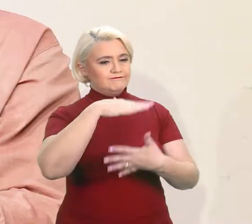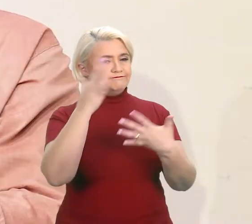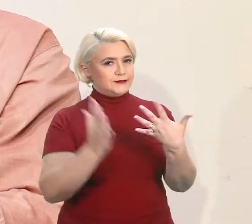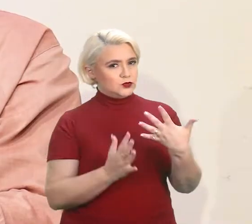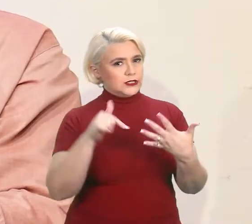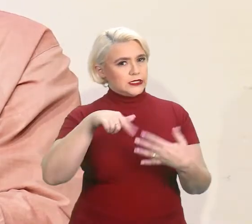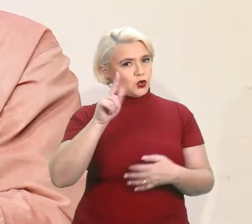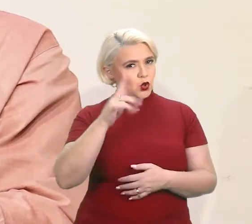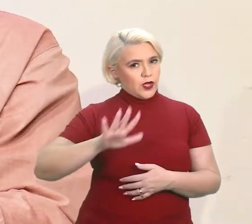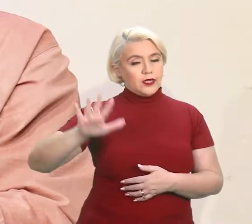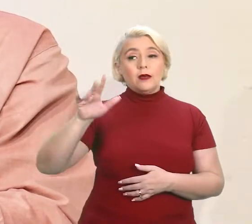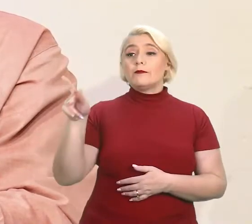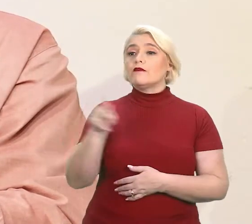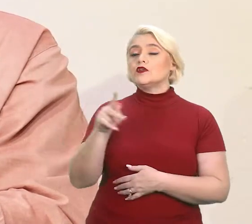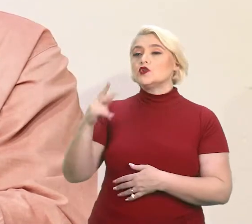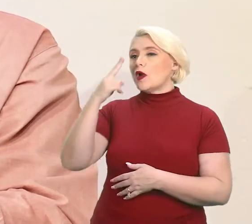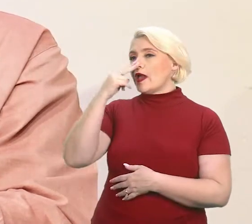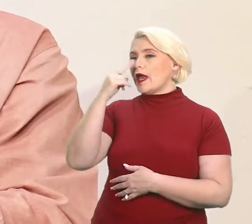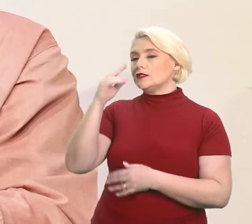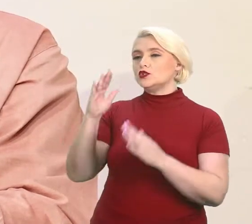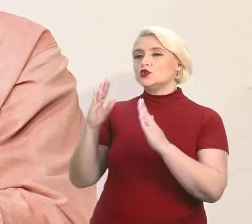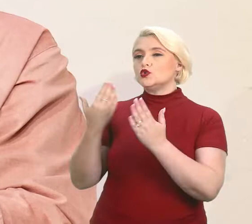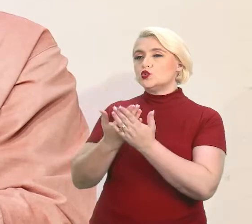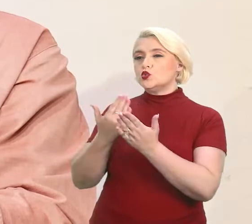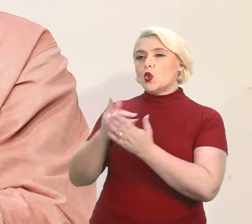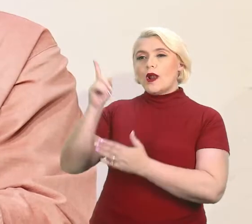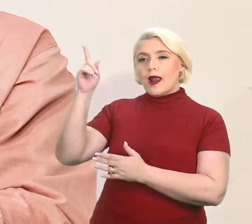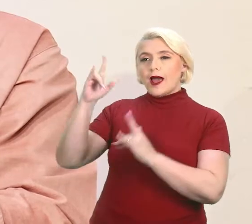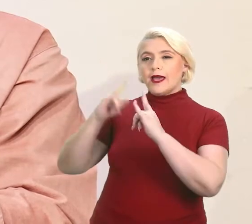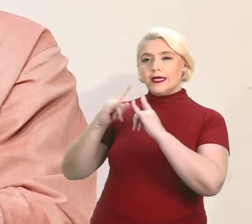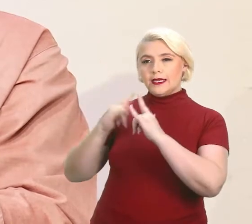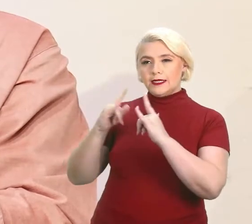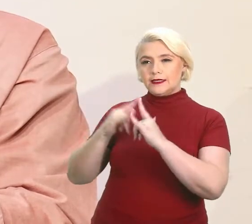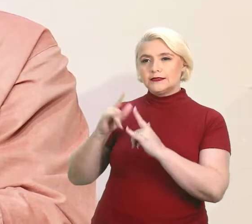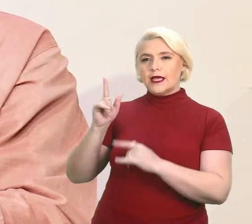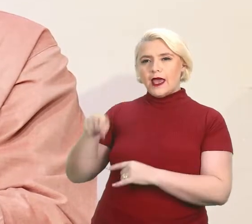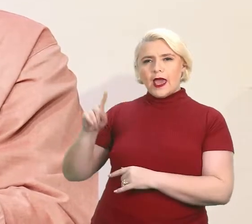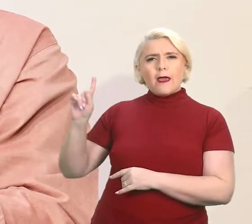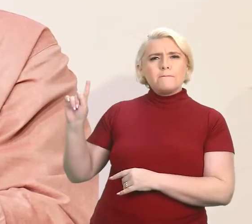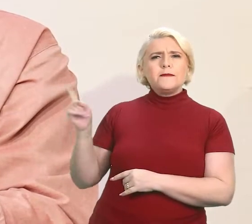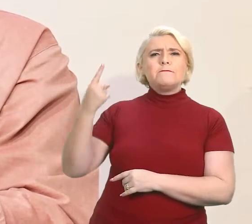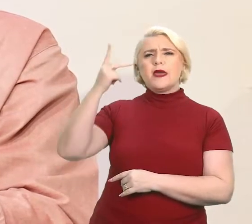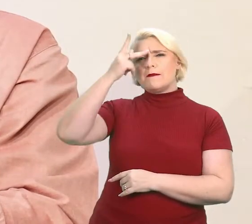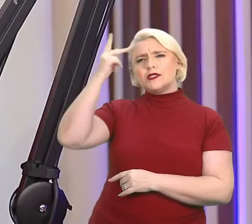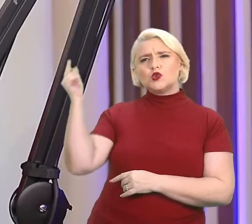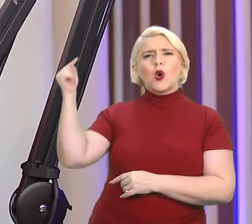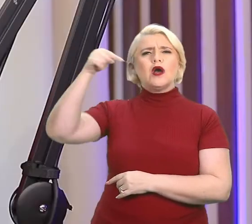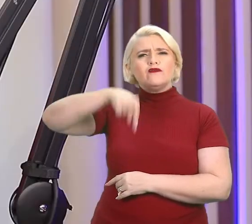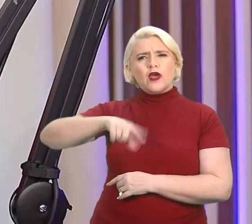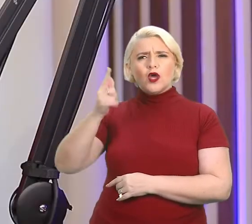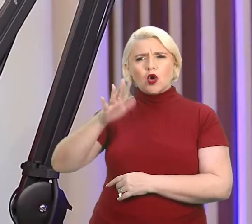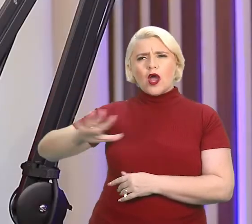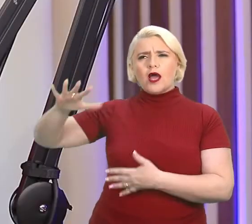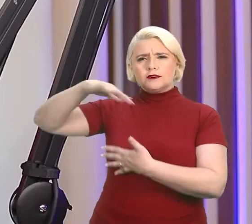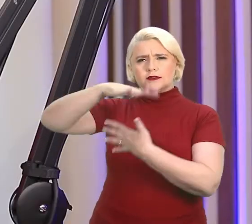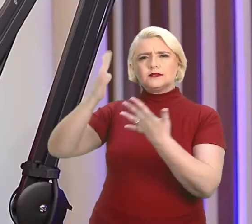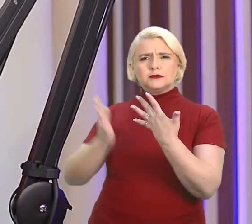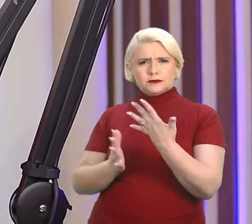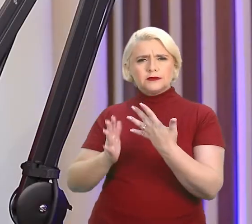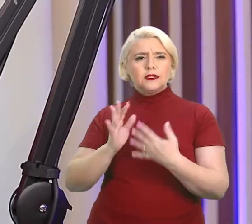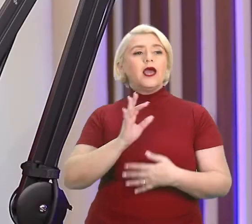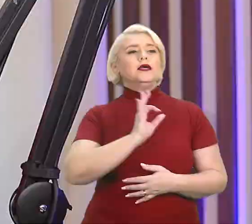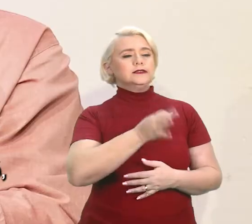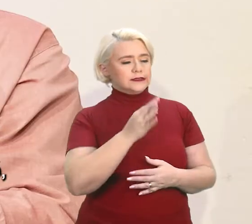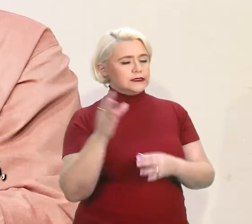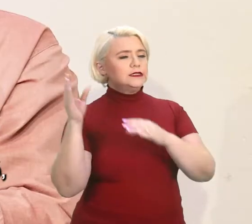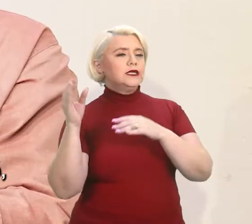sinais, né? O professor Edson, ele estudou lá no INES, ele é assim, um pioneiro da língua de sinais Ele aqui trouxe no para Goiás, estado,